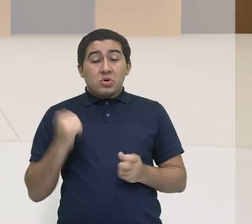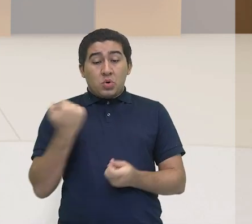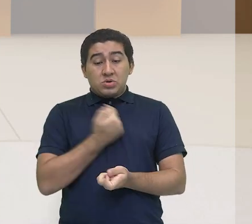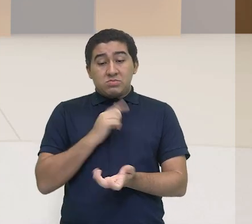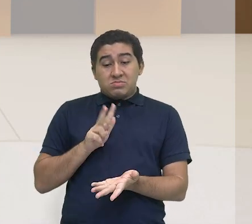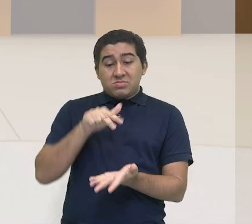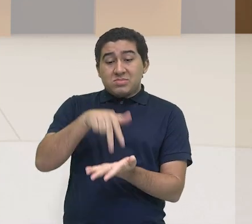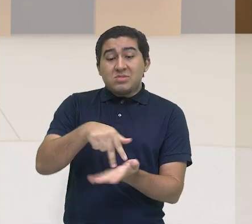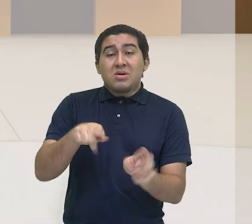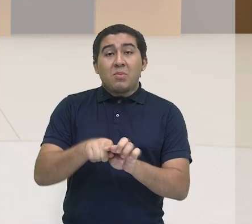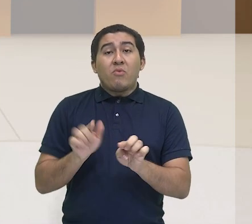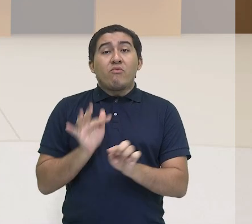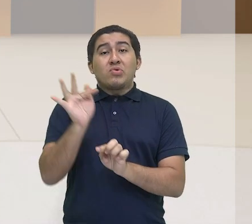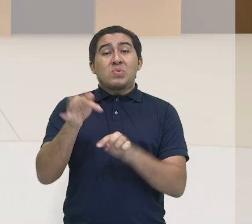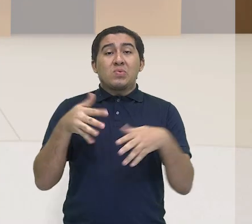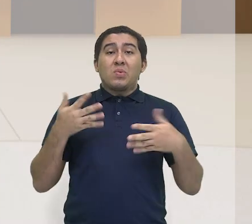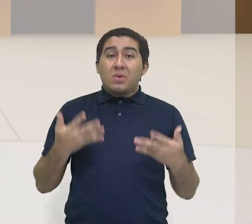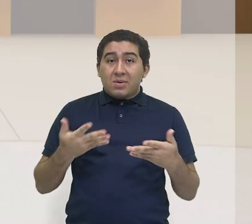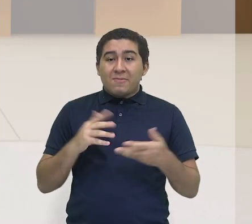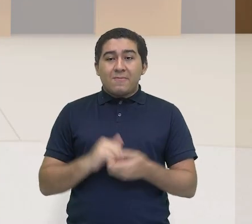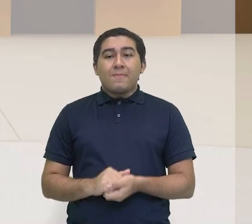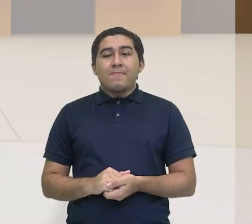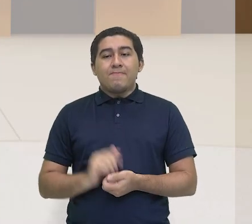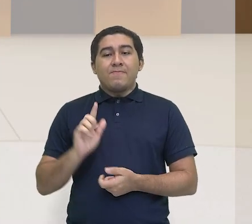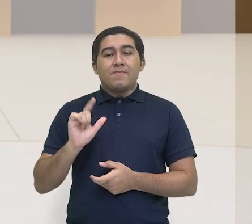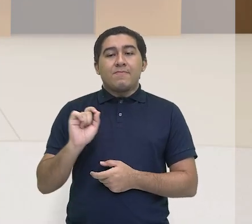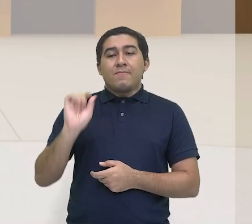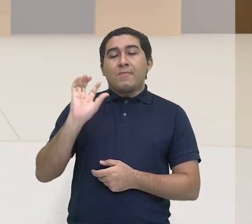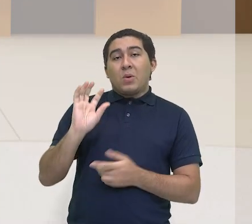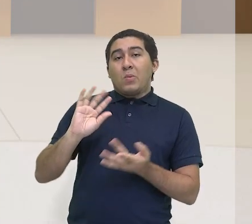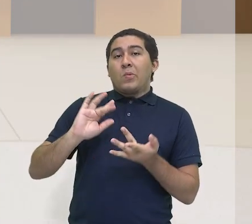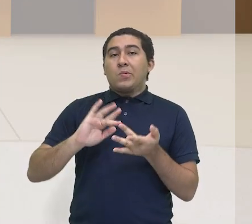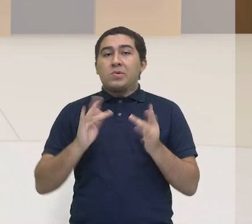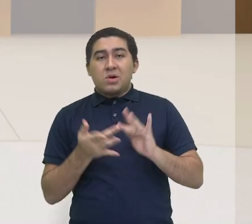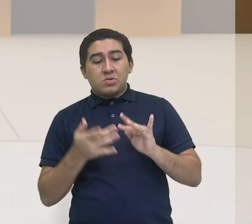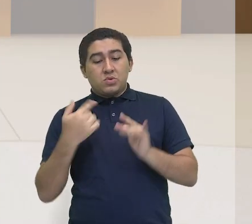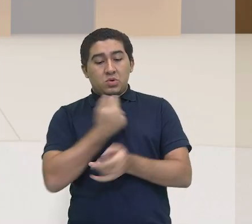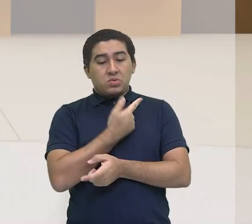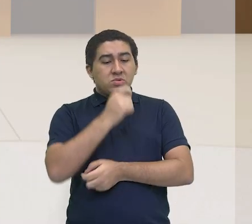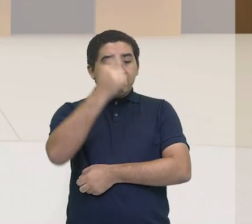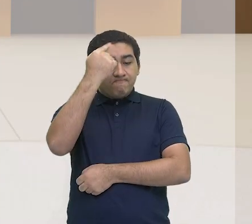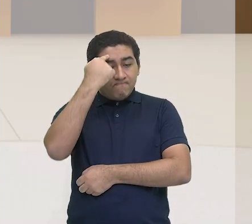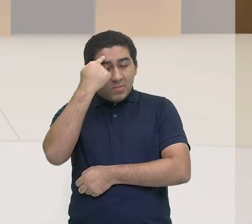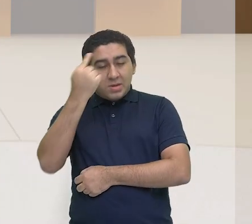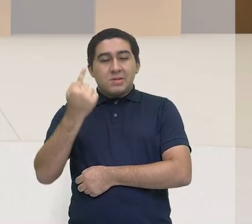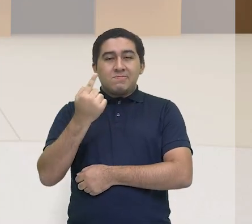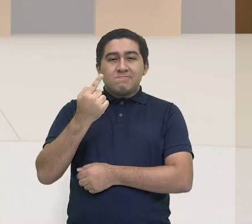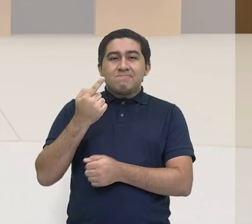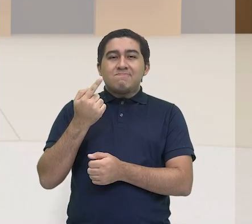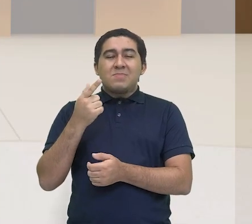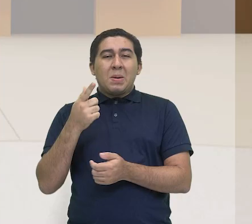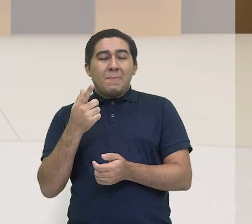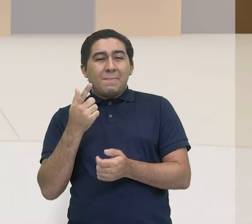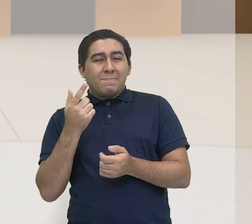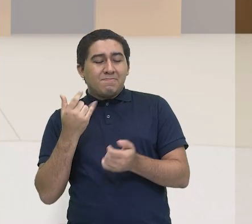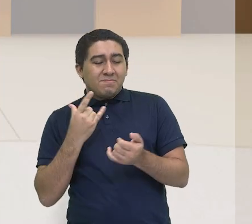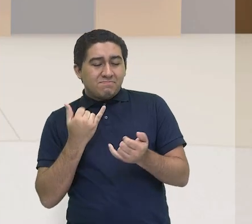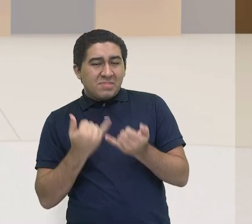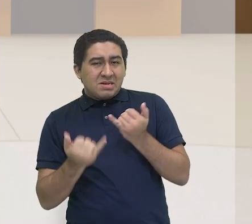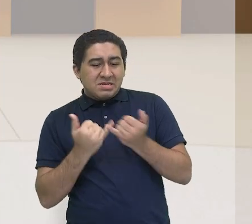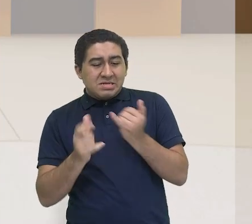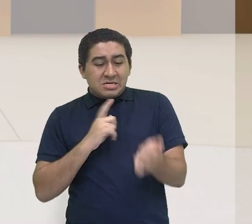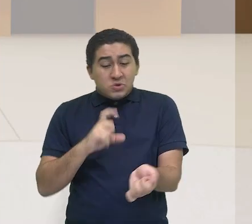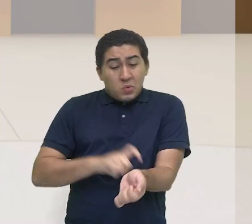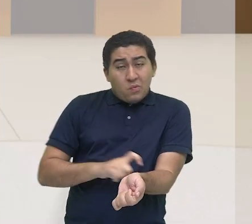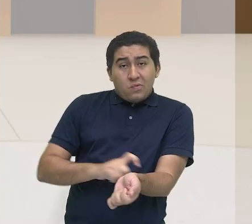gente vai ser da vida. Sim, exatamente. É uma situação que vira muitas vezes uma cobrança, porque, meu Deus, depois que eu terminar